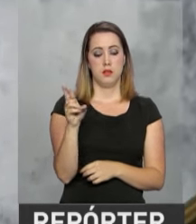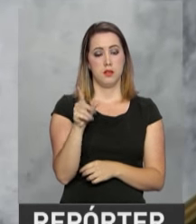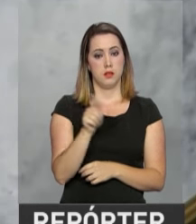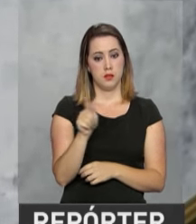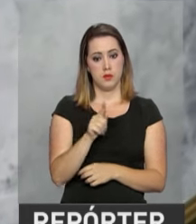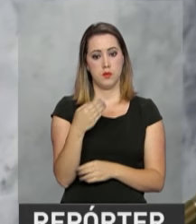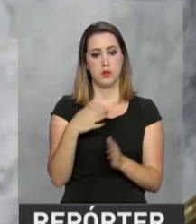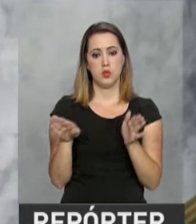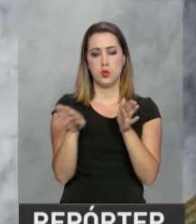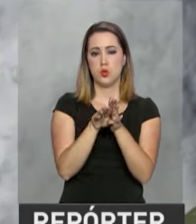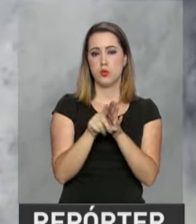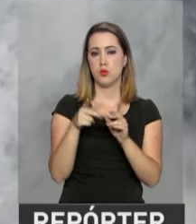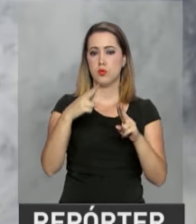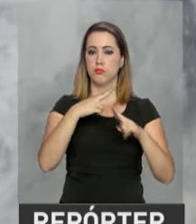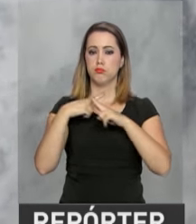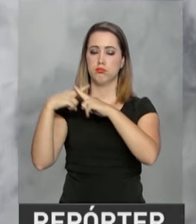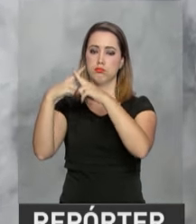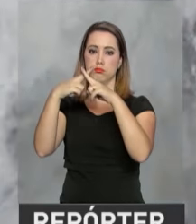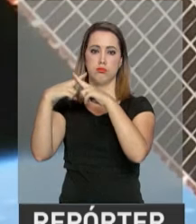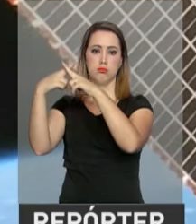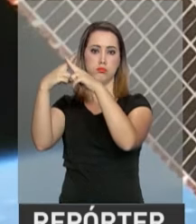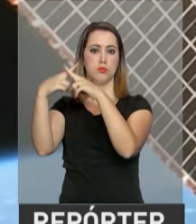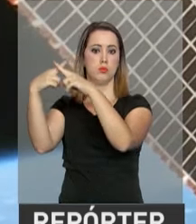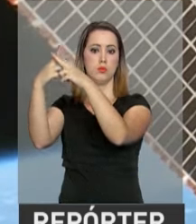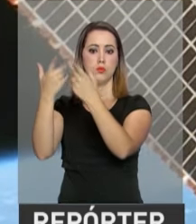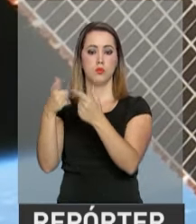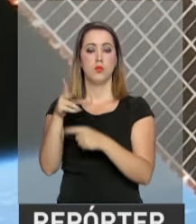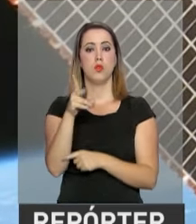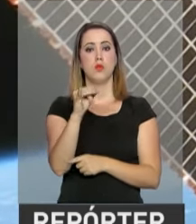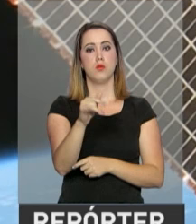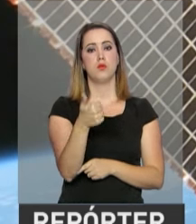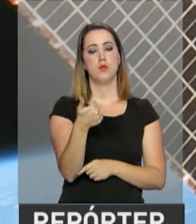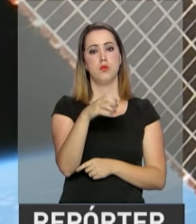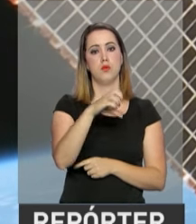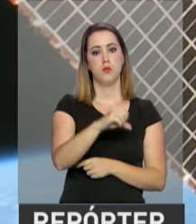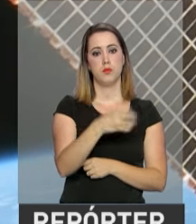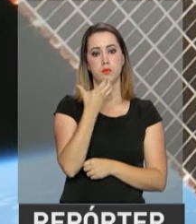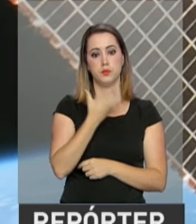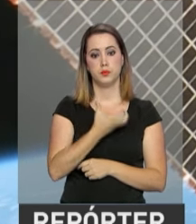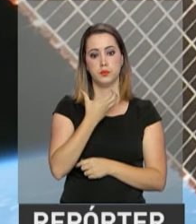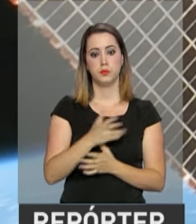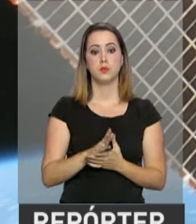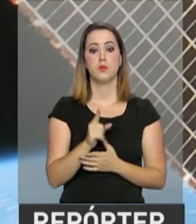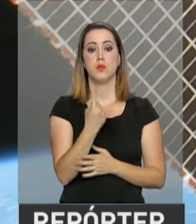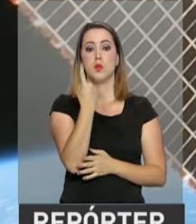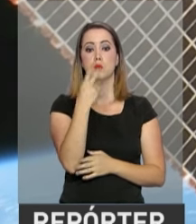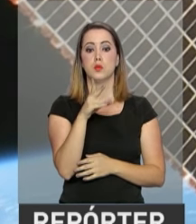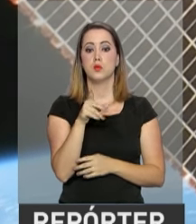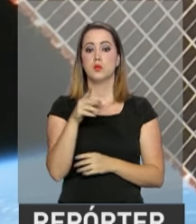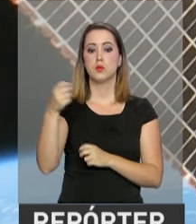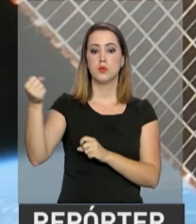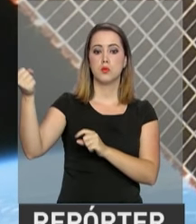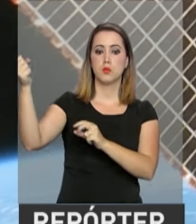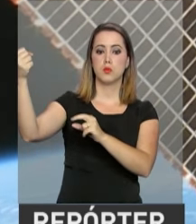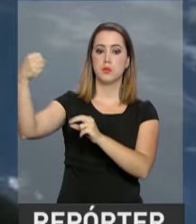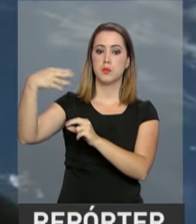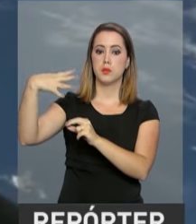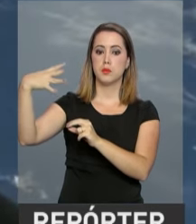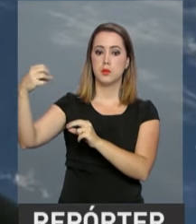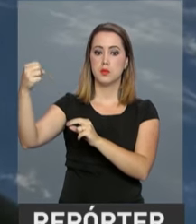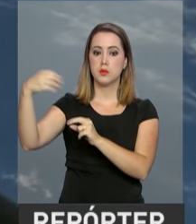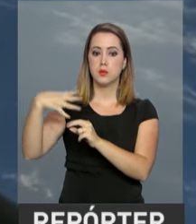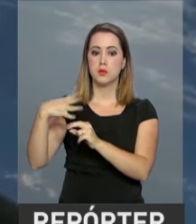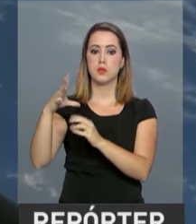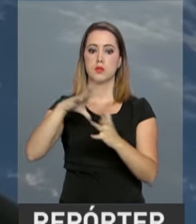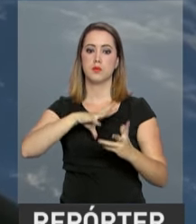ao destino à estação espacial internacional no dia 19 de dezembro os primeiros sinais de comunicação com a